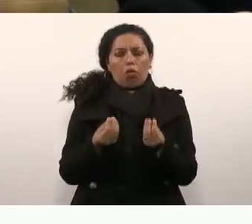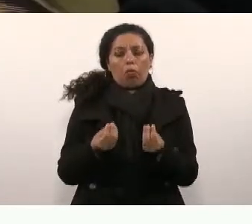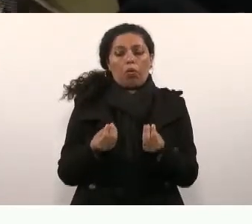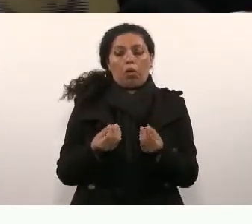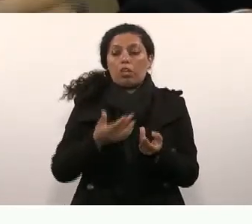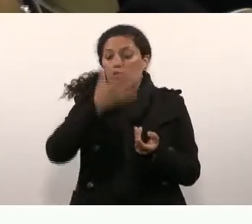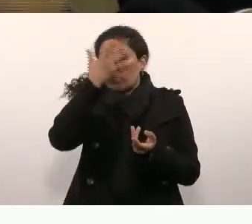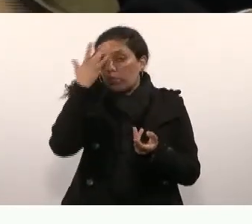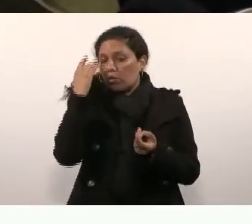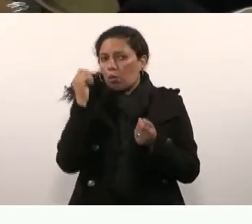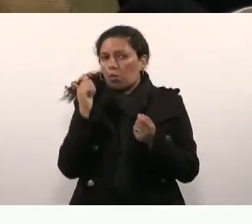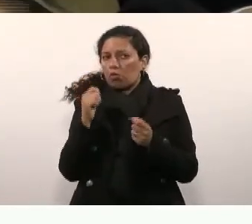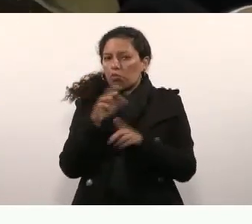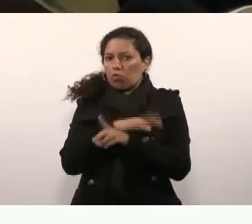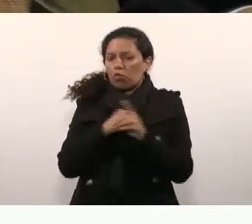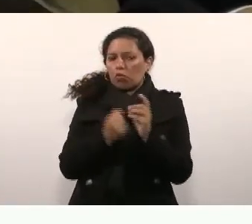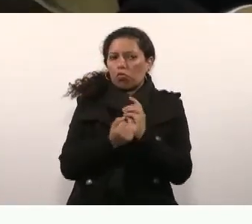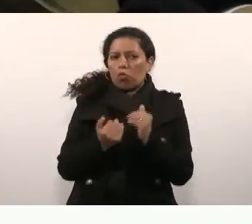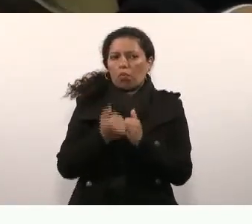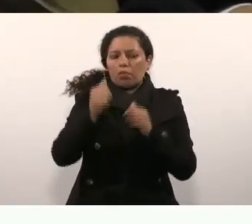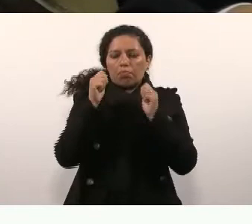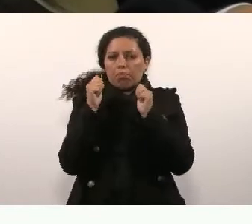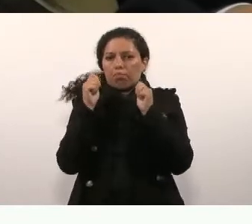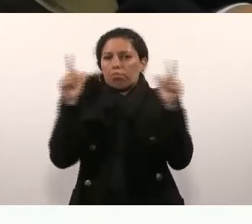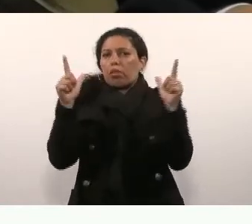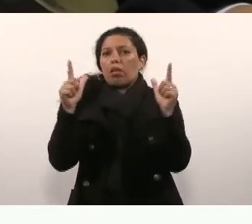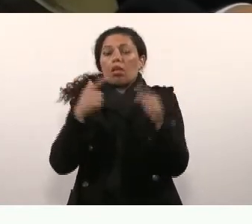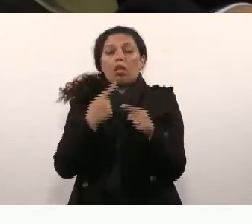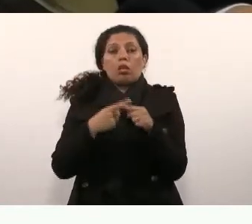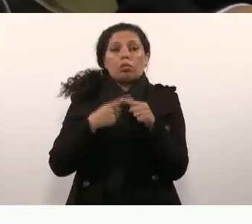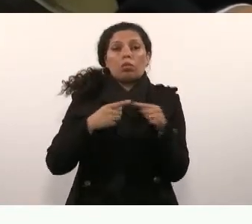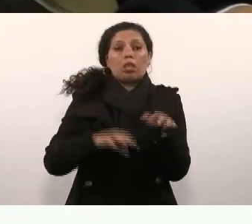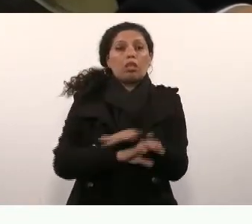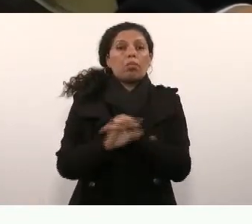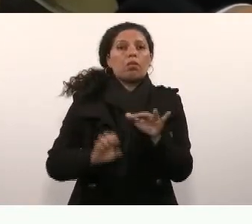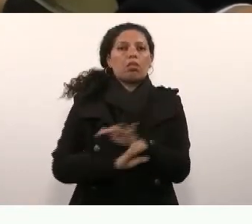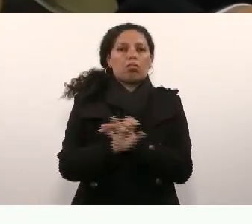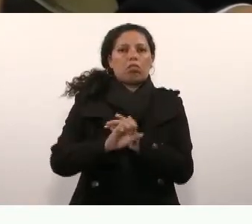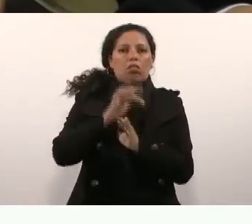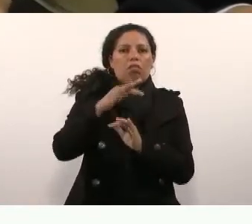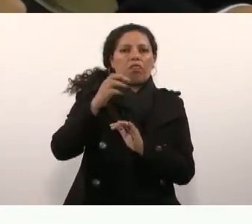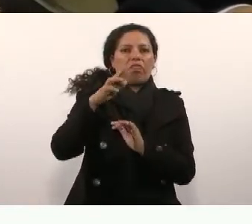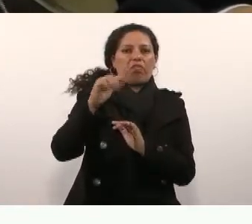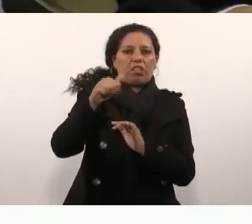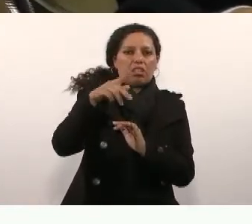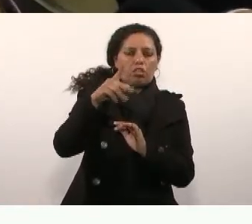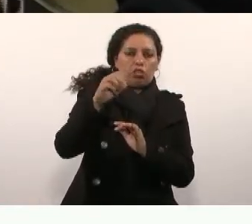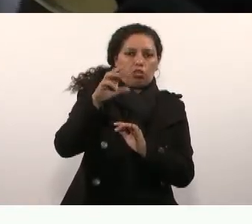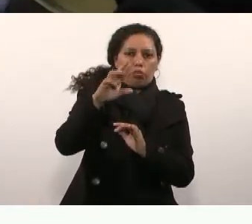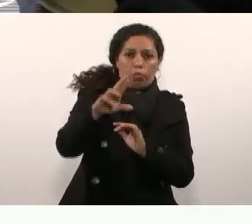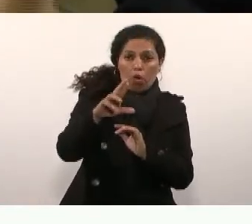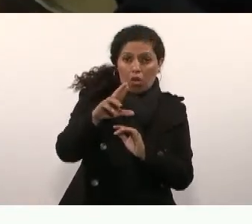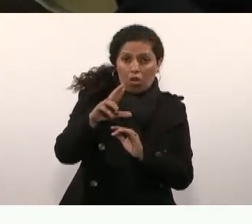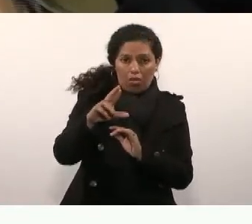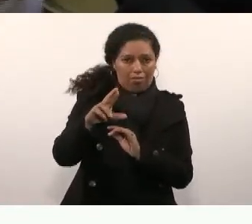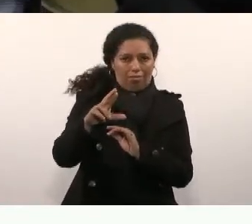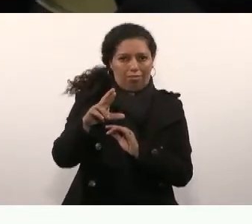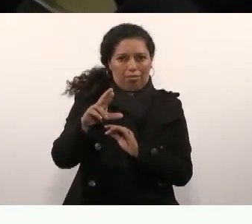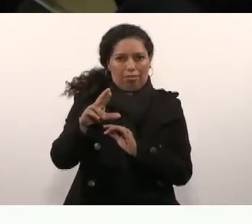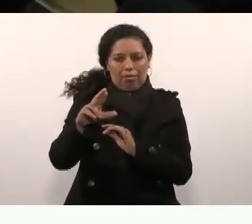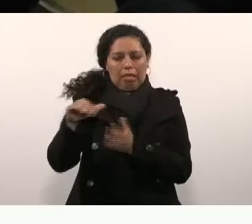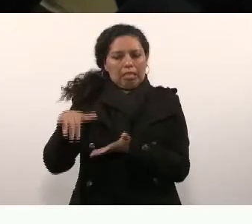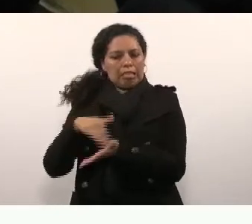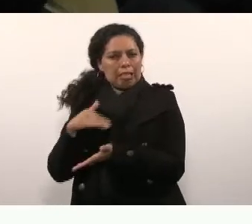começaram também a despertar sobre esse tema, porque a FETranspor sequer, nem a Secretaria de Estado de